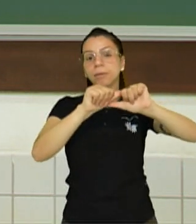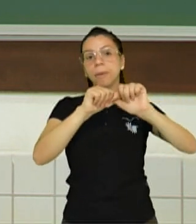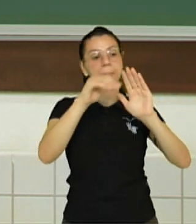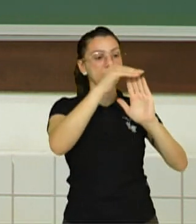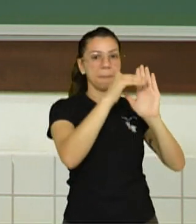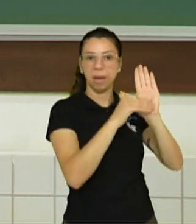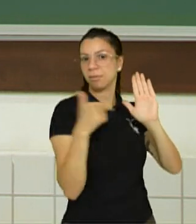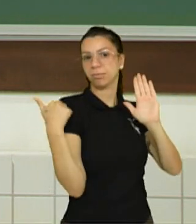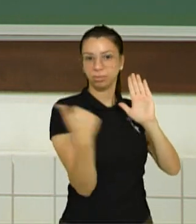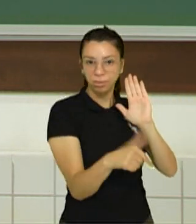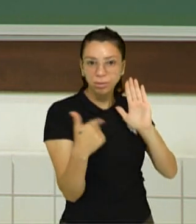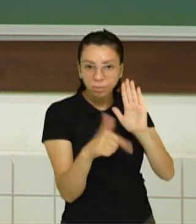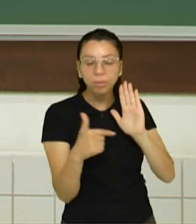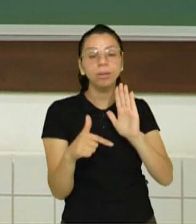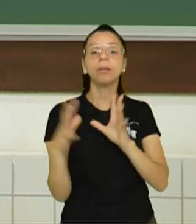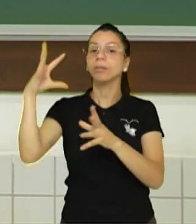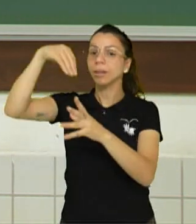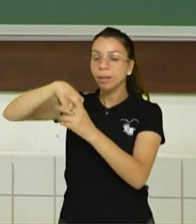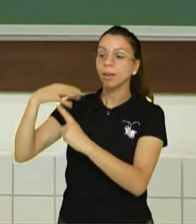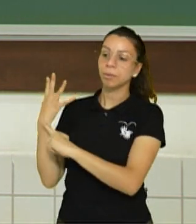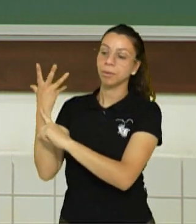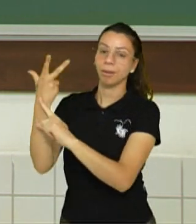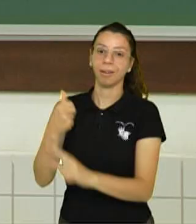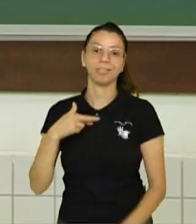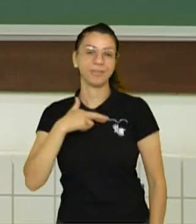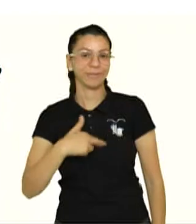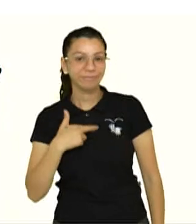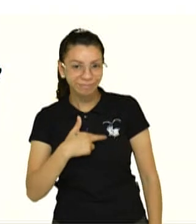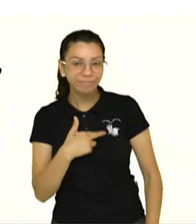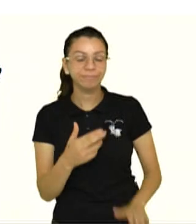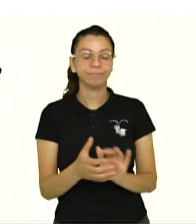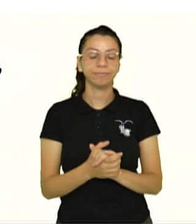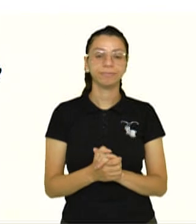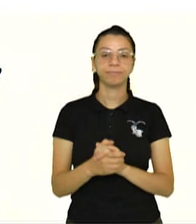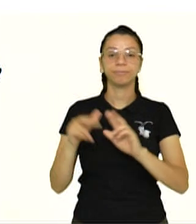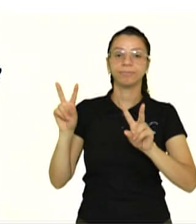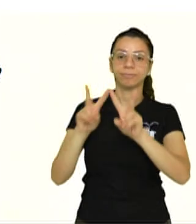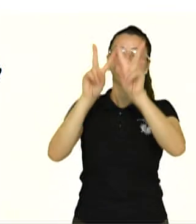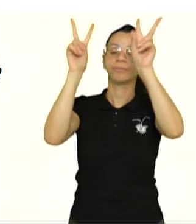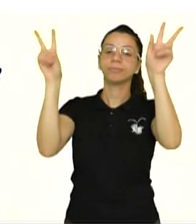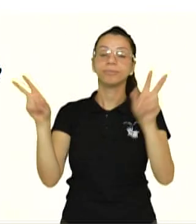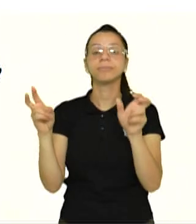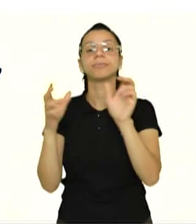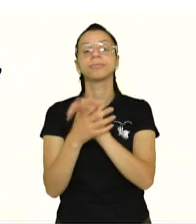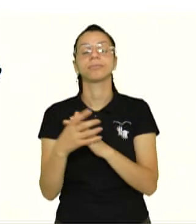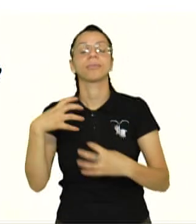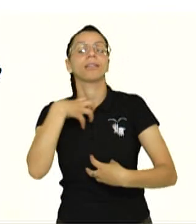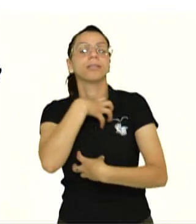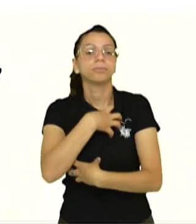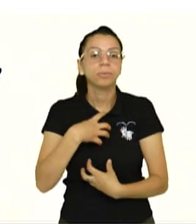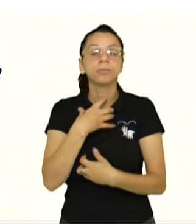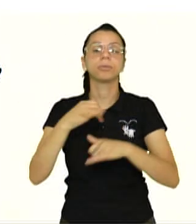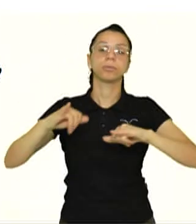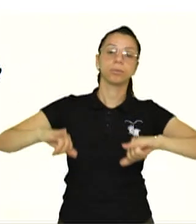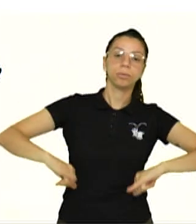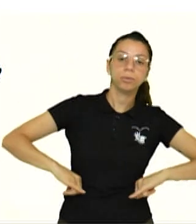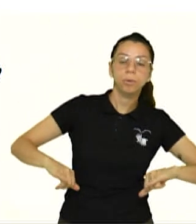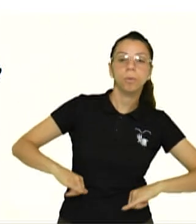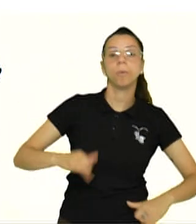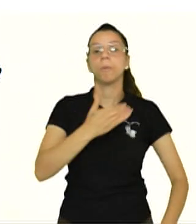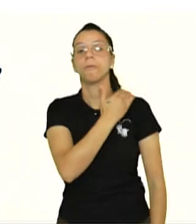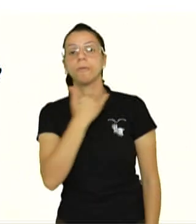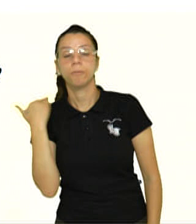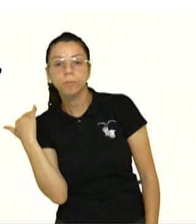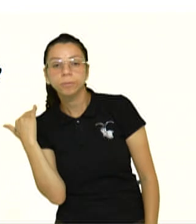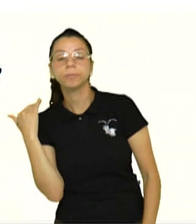arte romântica. Então, temas comuns dessa arte são a melancolia, o sofrimento, a morte,